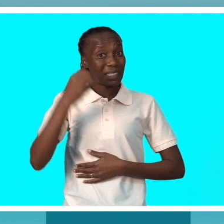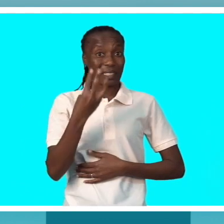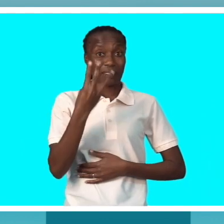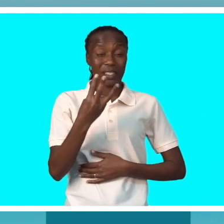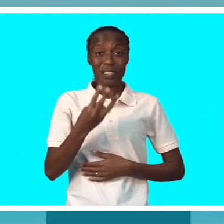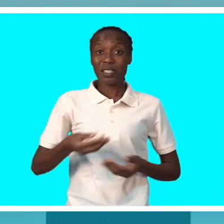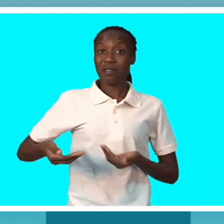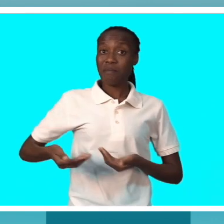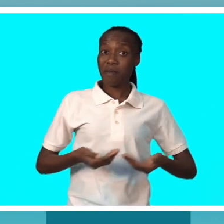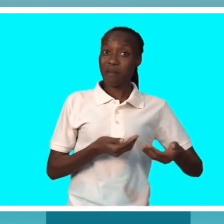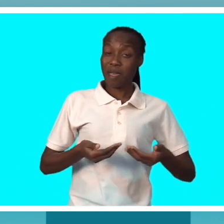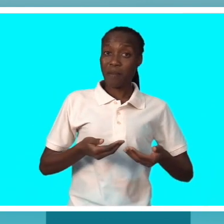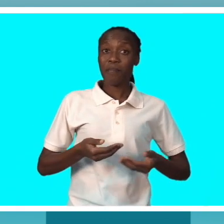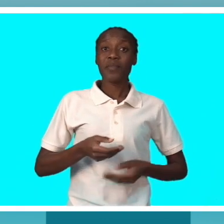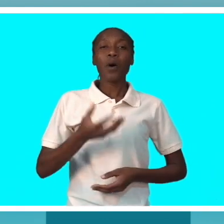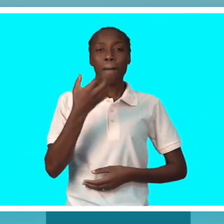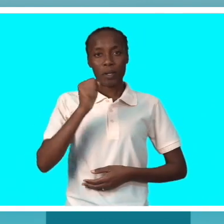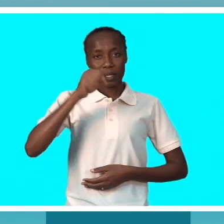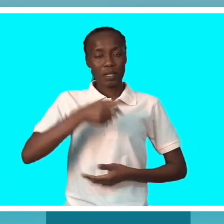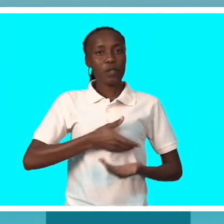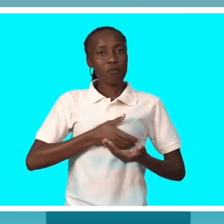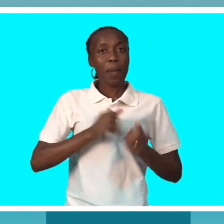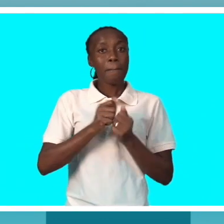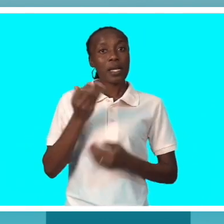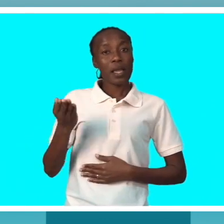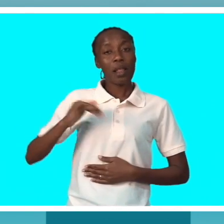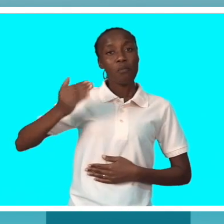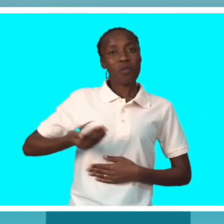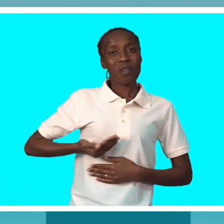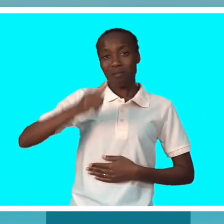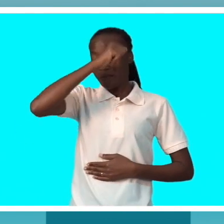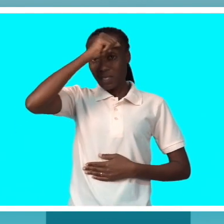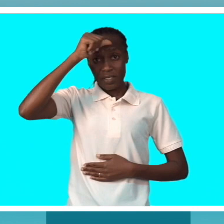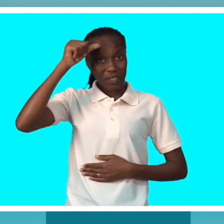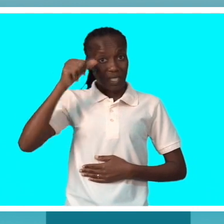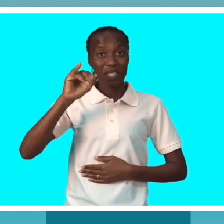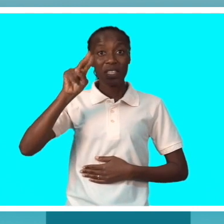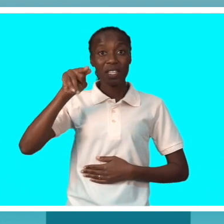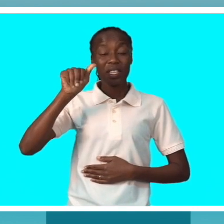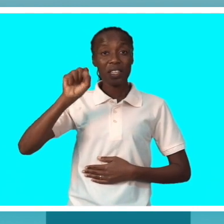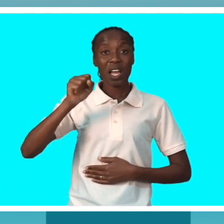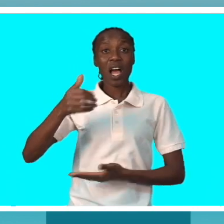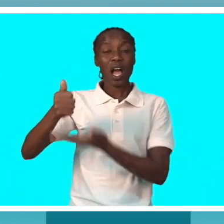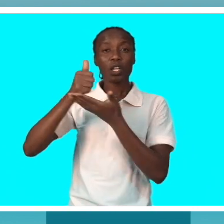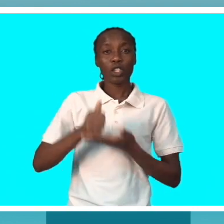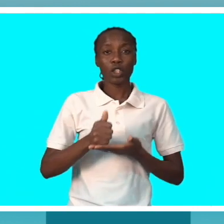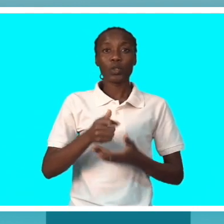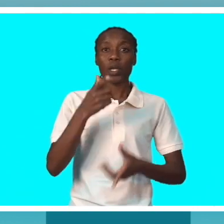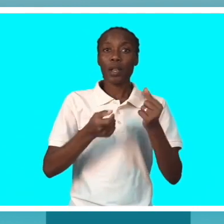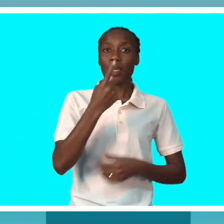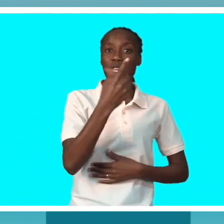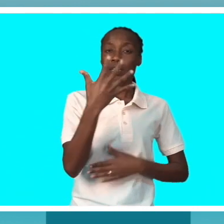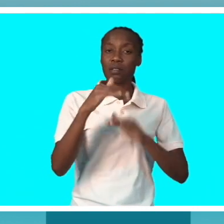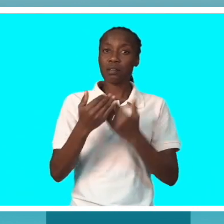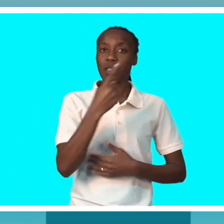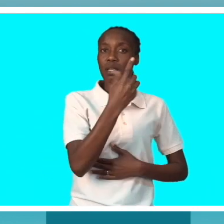crianças. Mas as crianças mamam, só que ele não aguenta. E a Inês me ajuda sempre em leite. Em